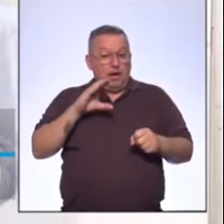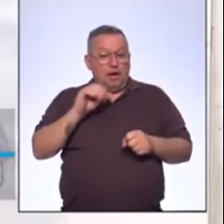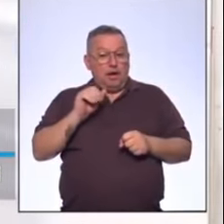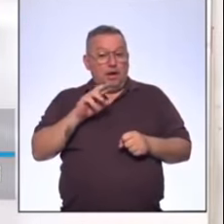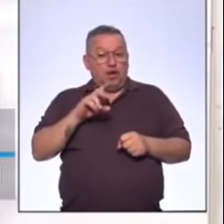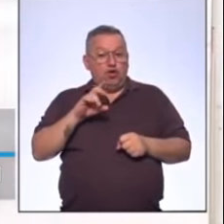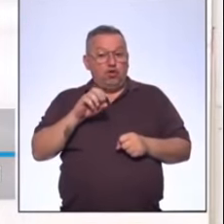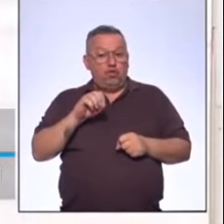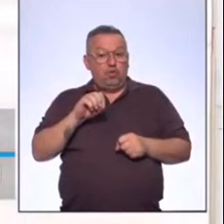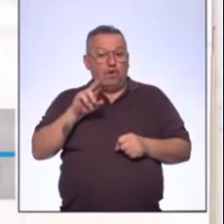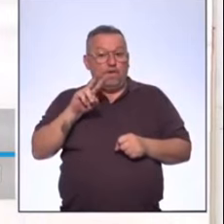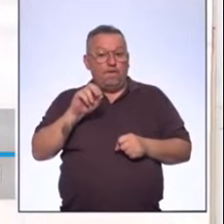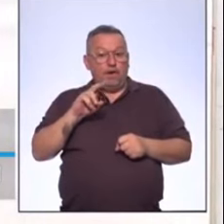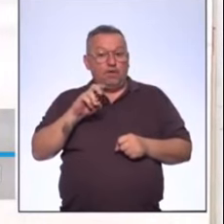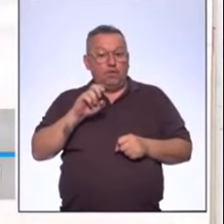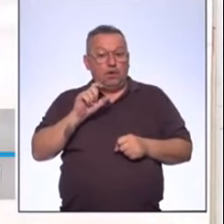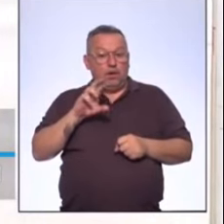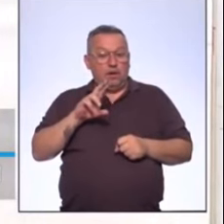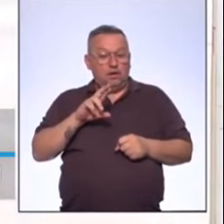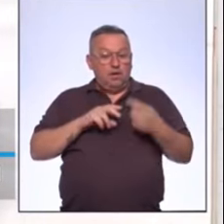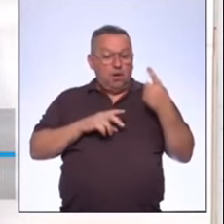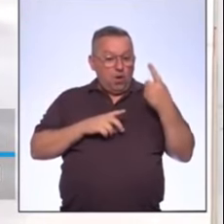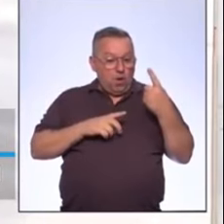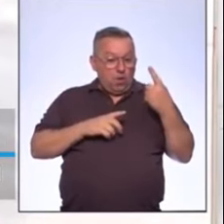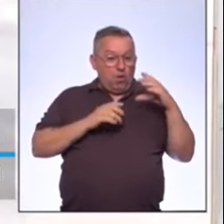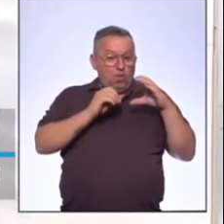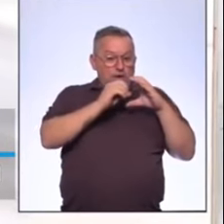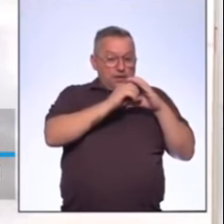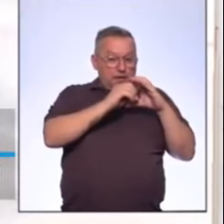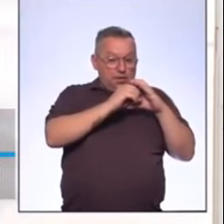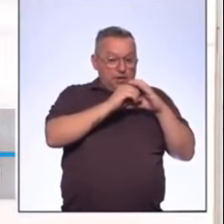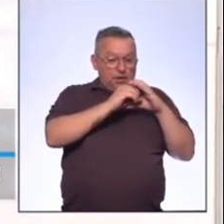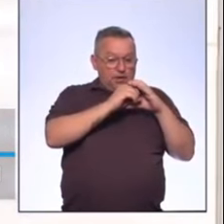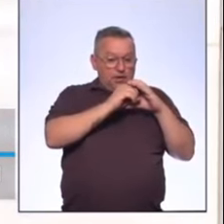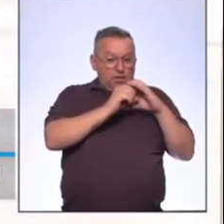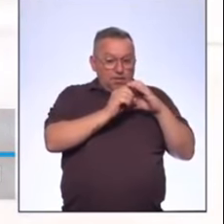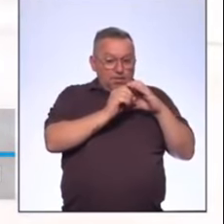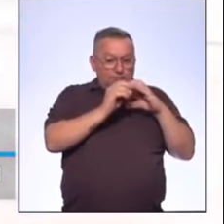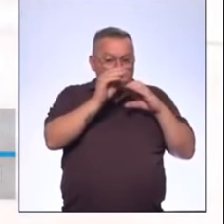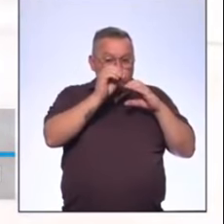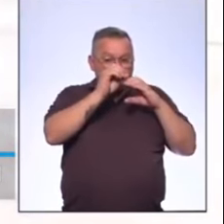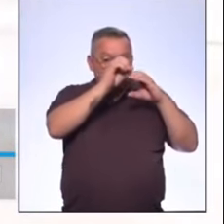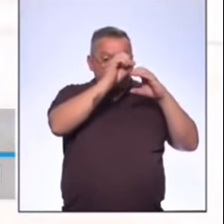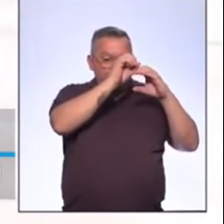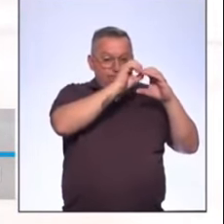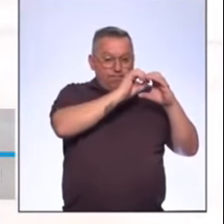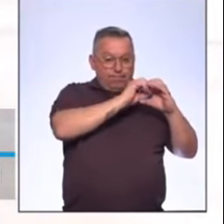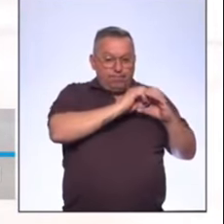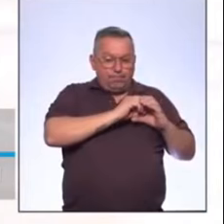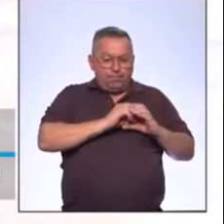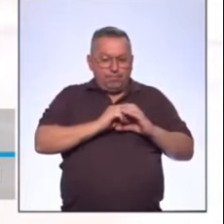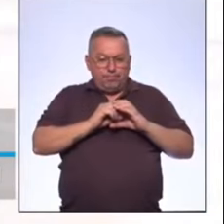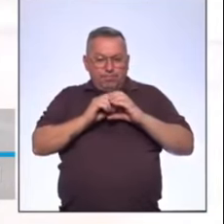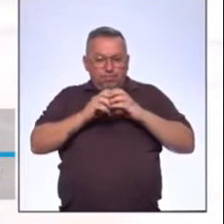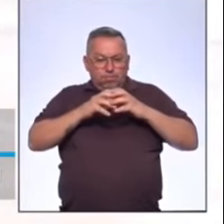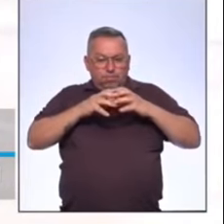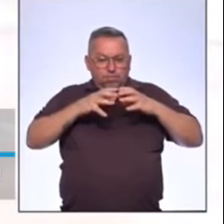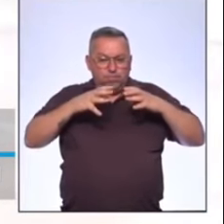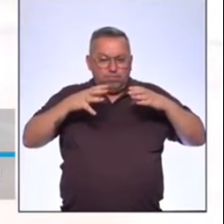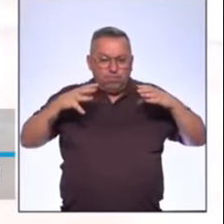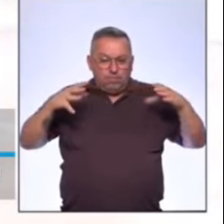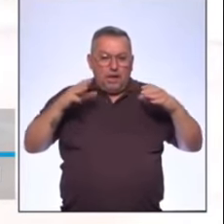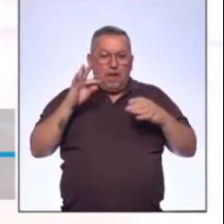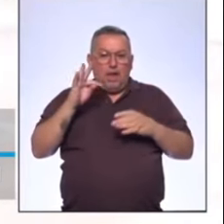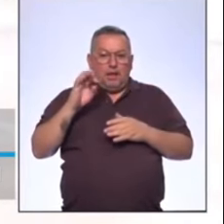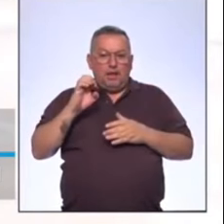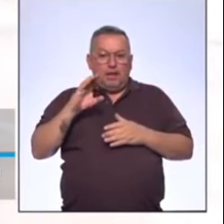cardiovascular. Olha só, eu tinha uma célula, a célula juntou várias células iguais, tá? Formaram